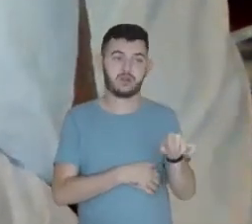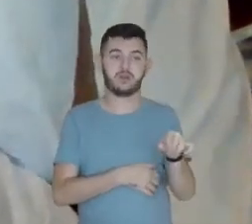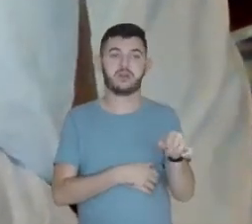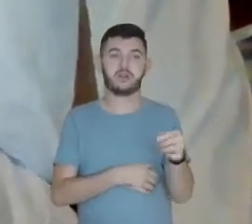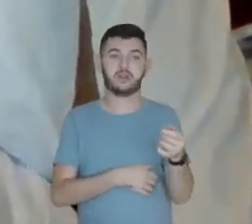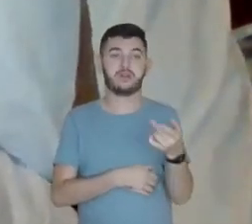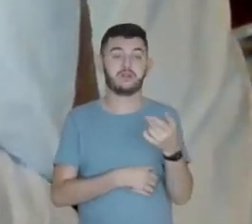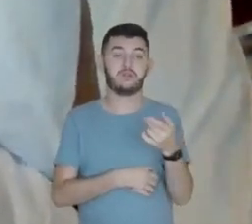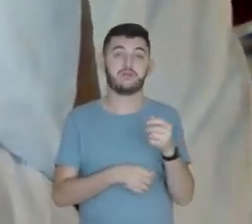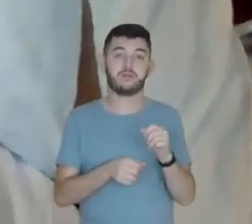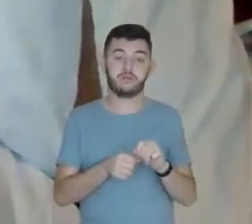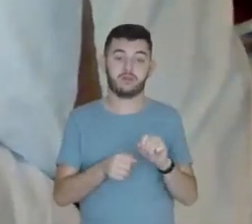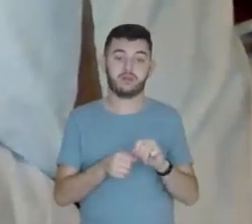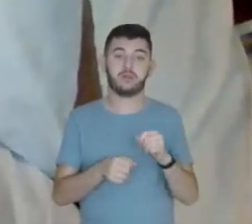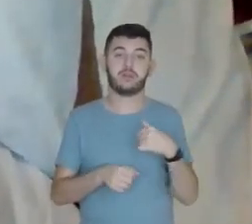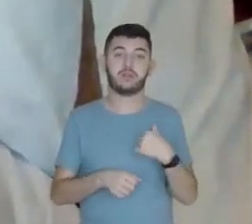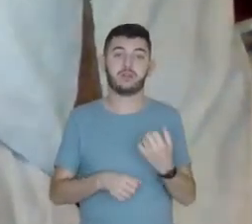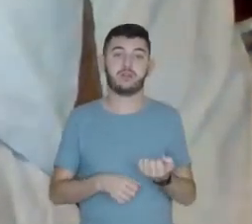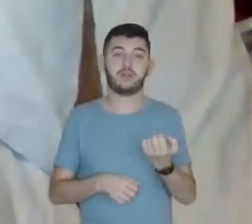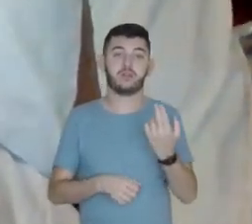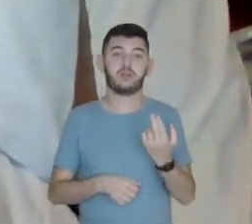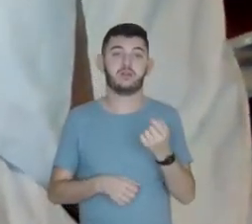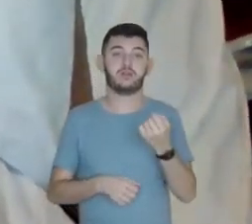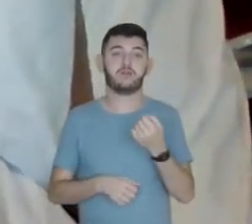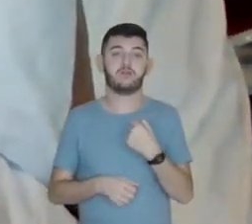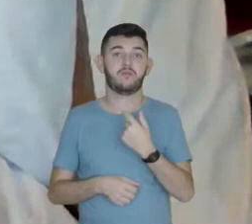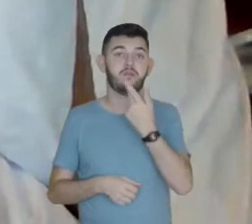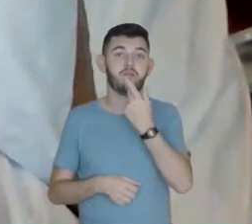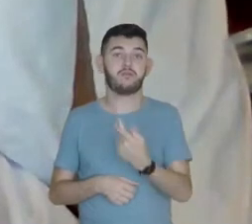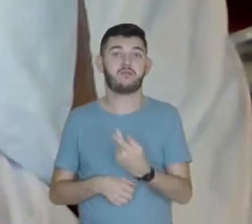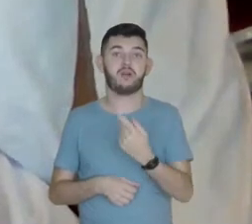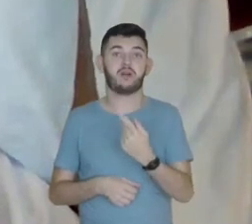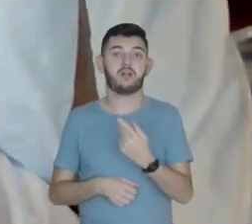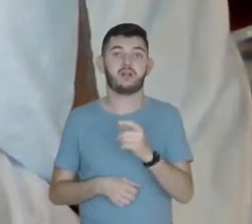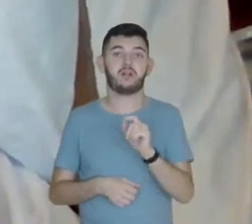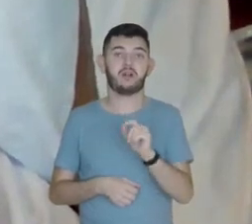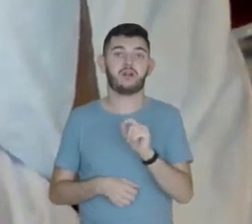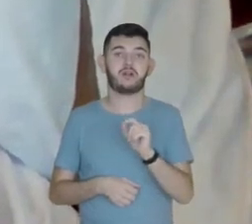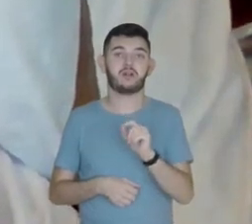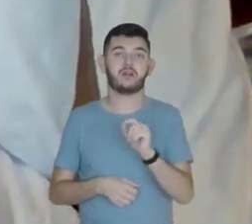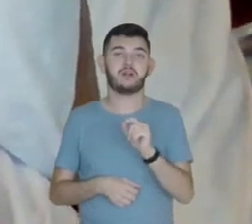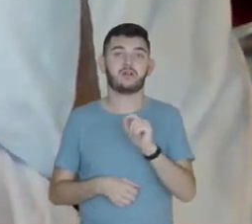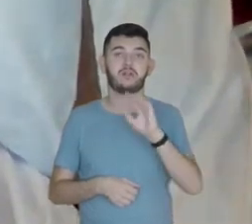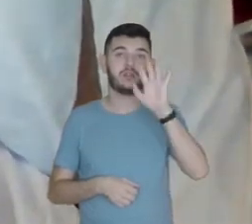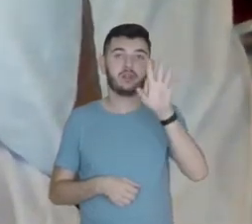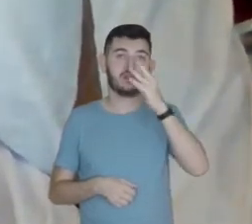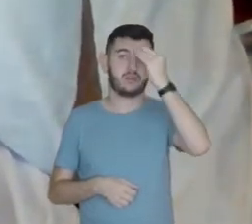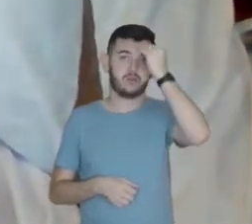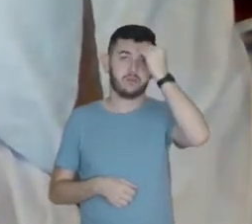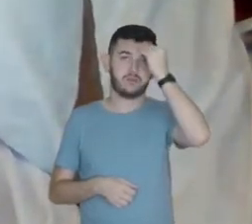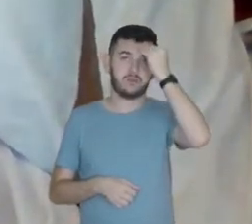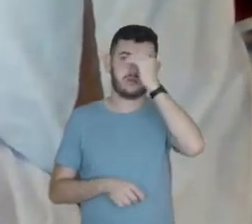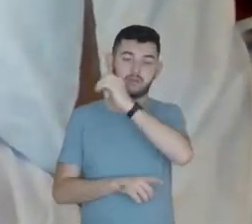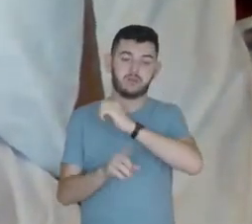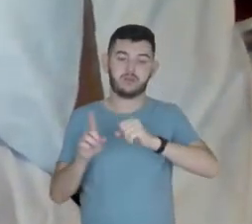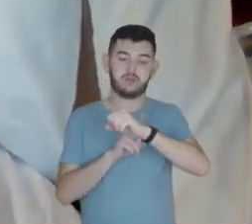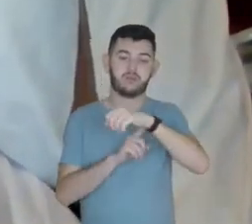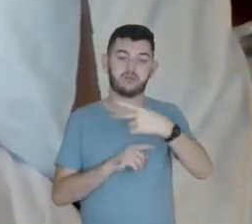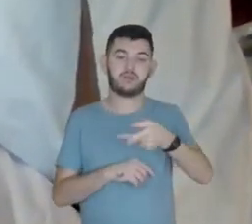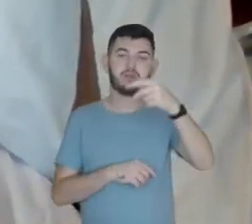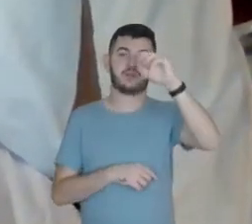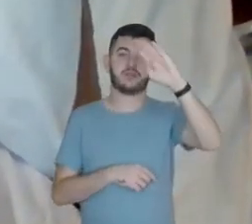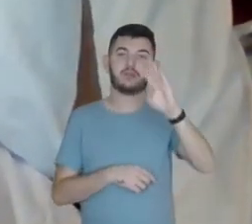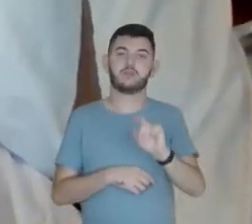eu vou começar justamente da compreensão da sociedade